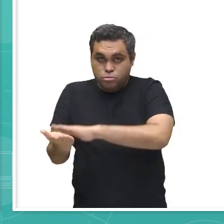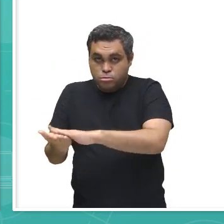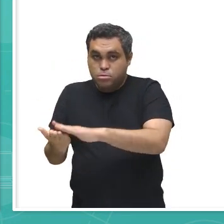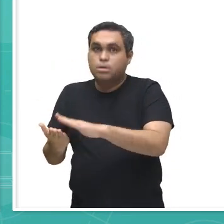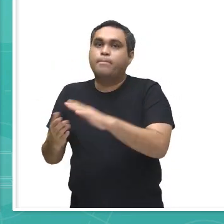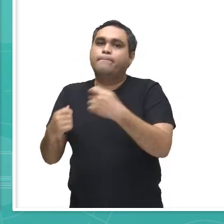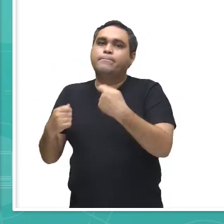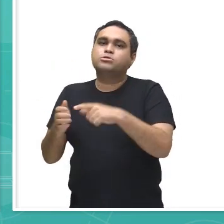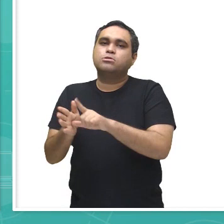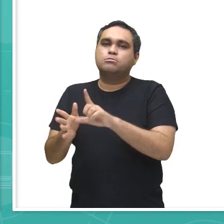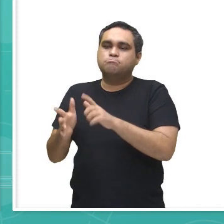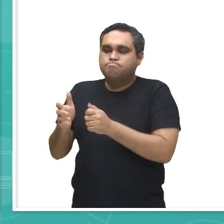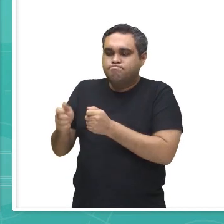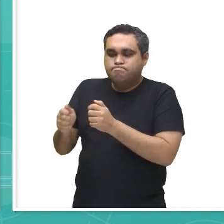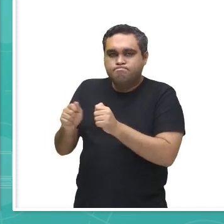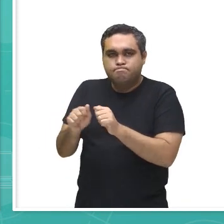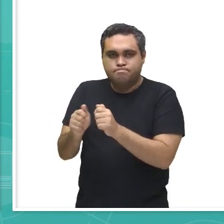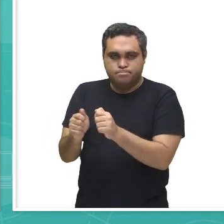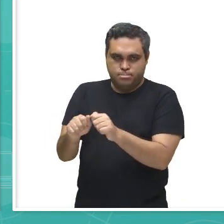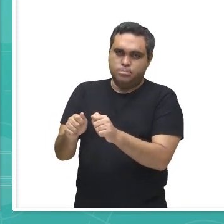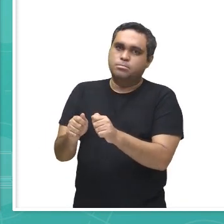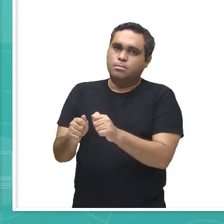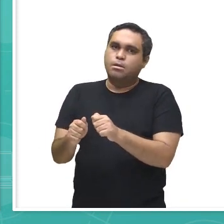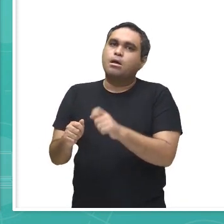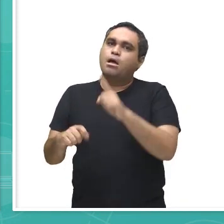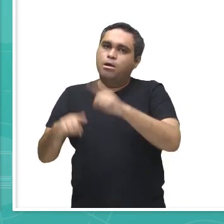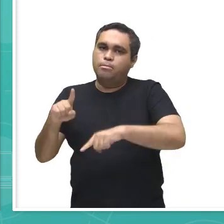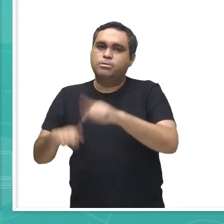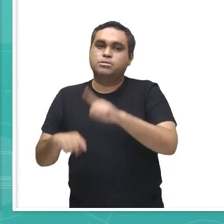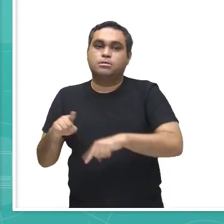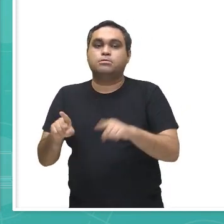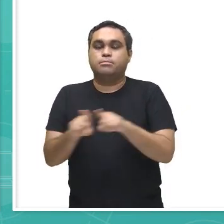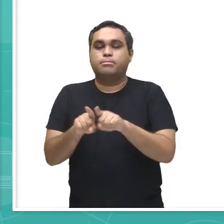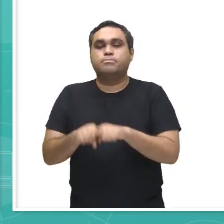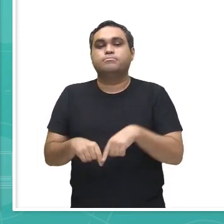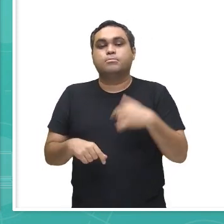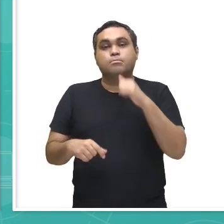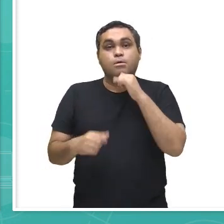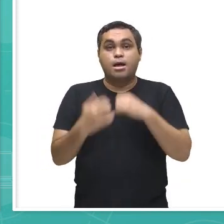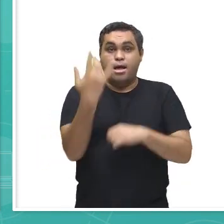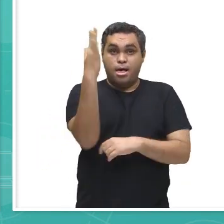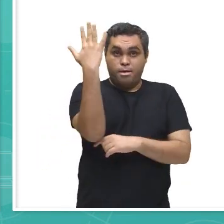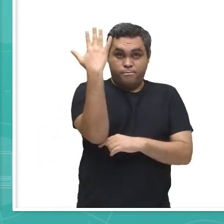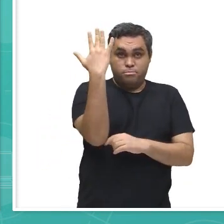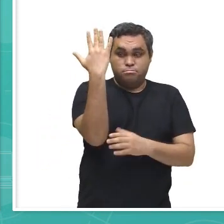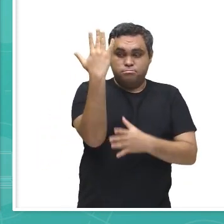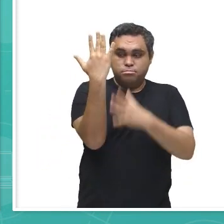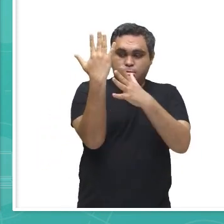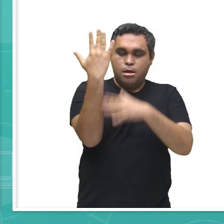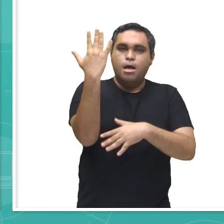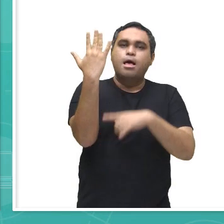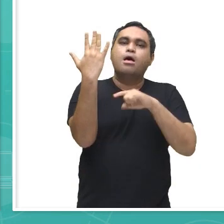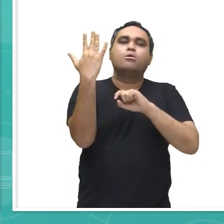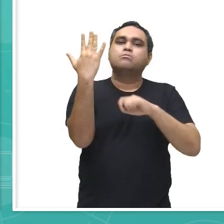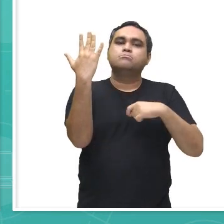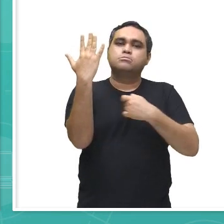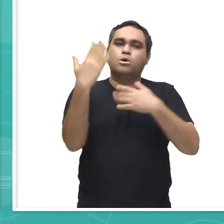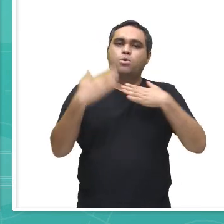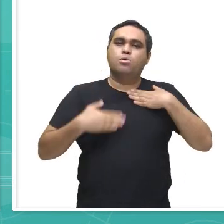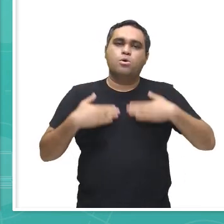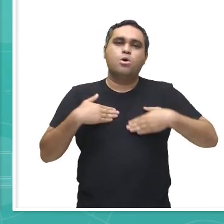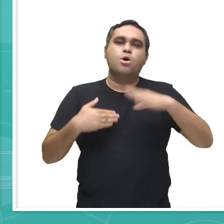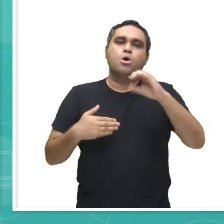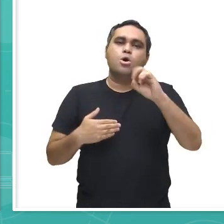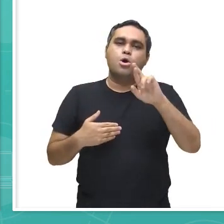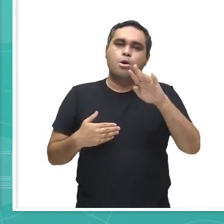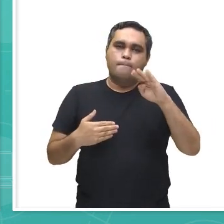Então, eu tenho um objeto. O tronco da árvore. O que é o tronco? É um corpo, né? É uma